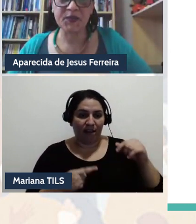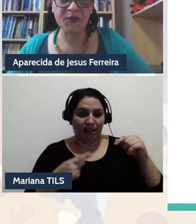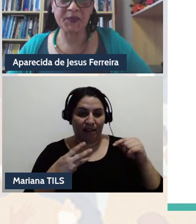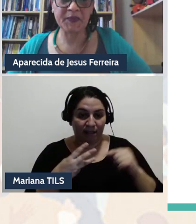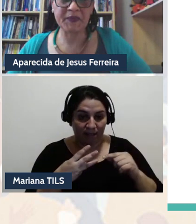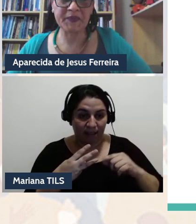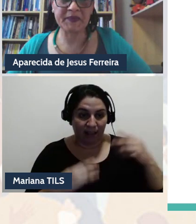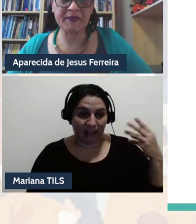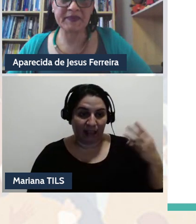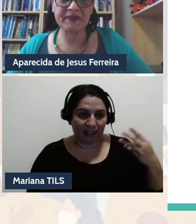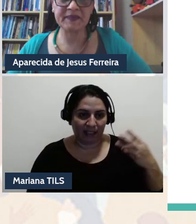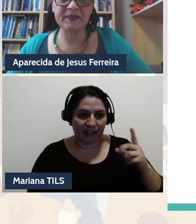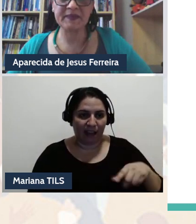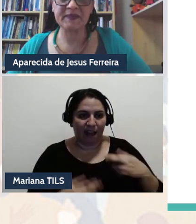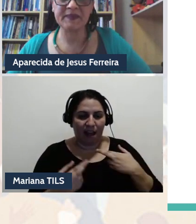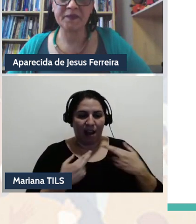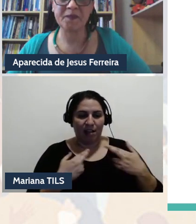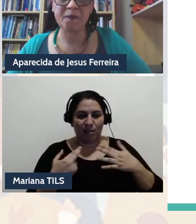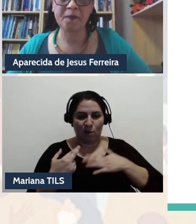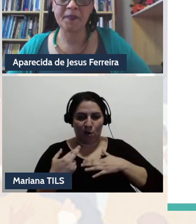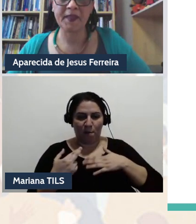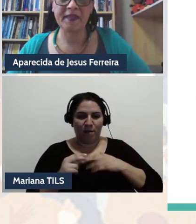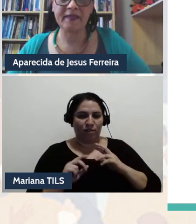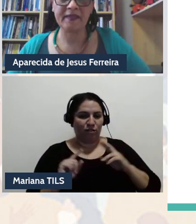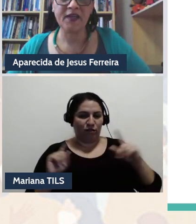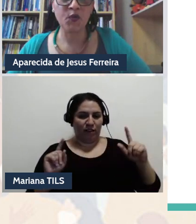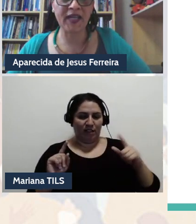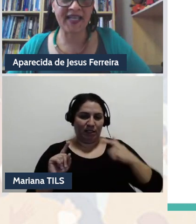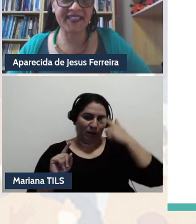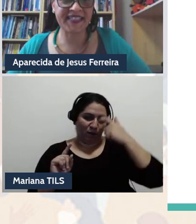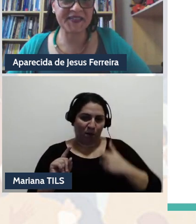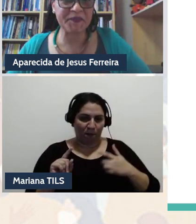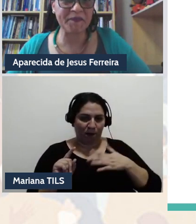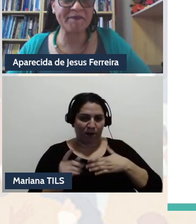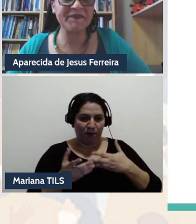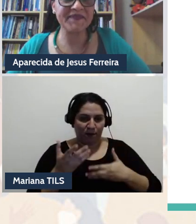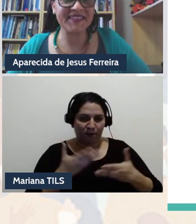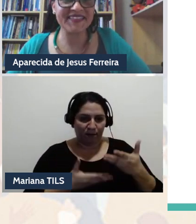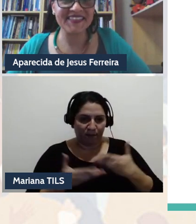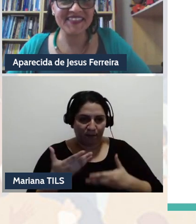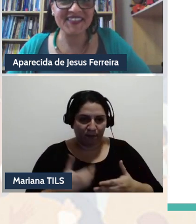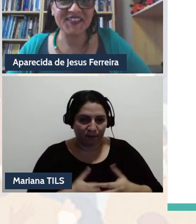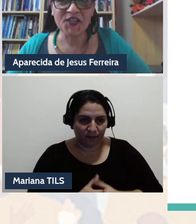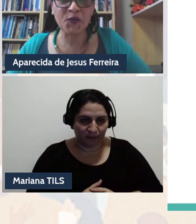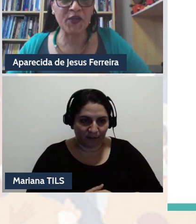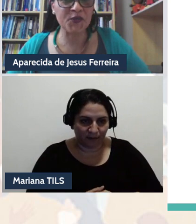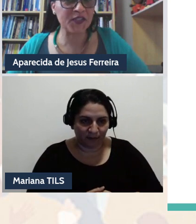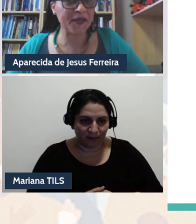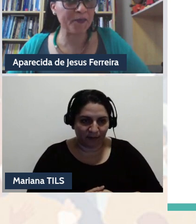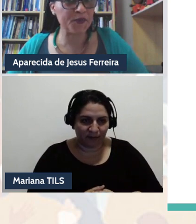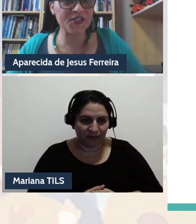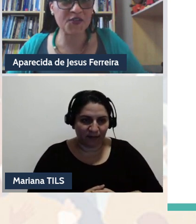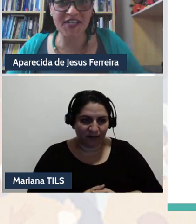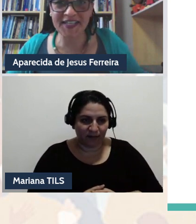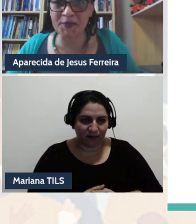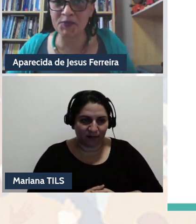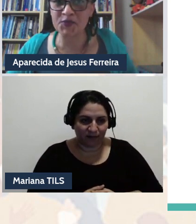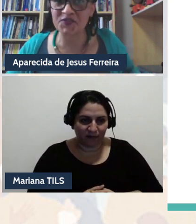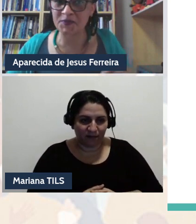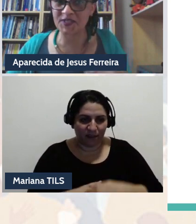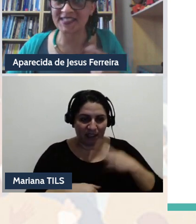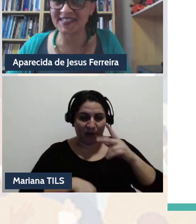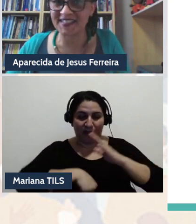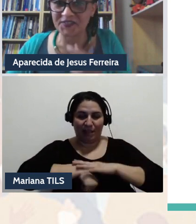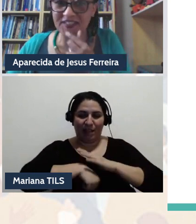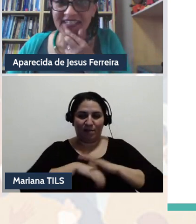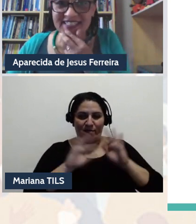gente vai ver que a relação comigo é também de diferenciação, mas... Olá, Liana. Oi. Oi, o tempo seu já acabou. Se